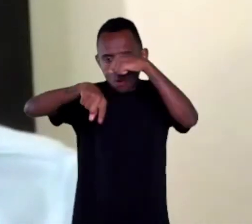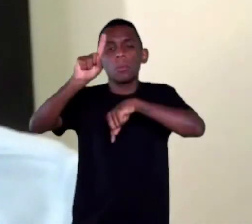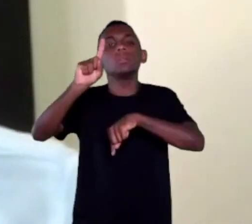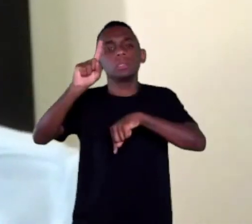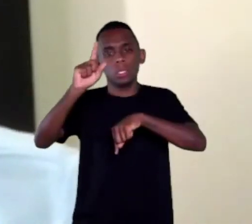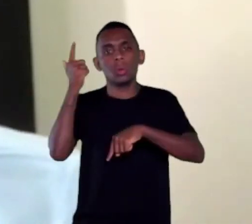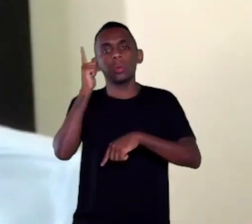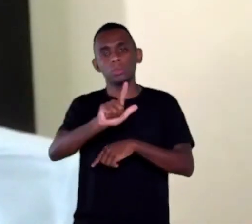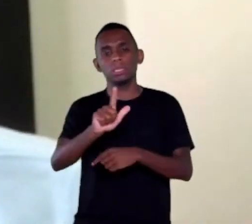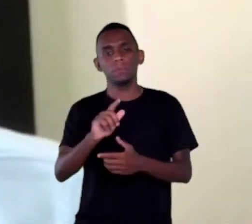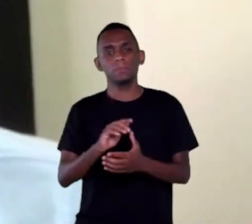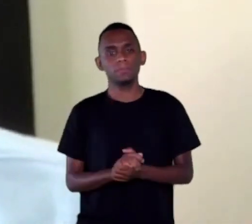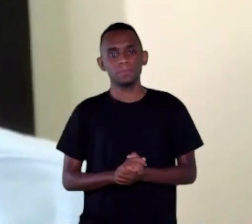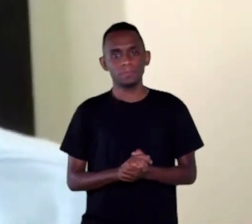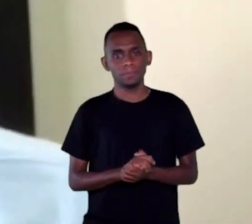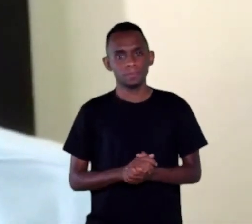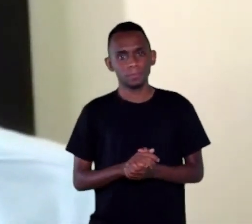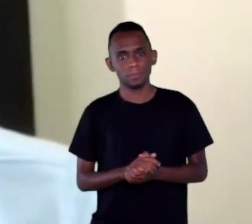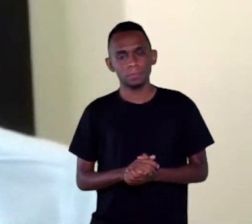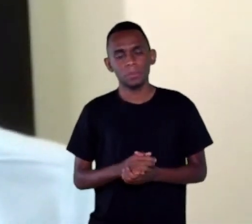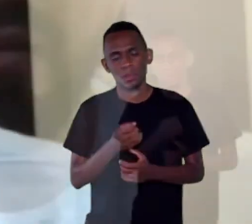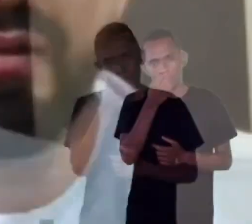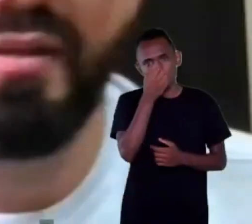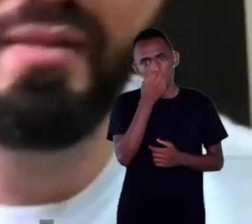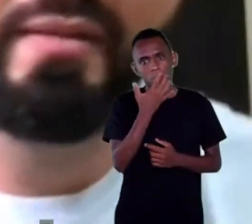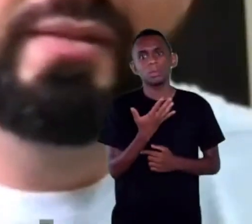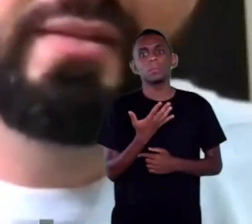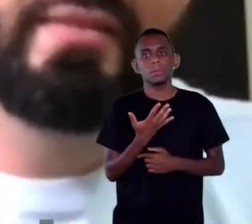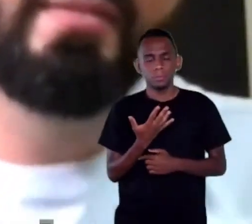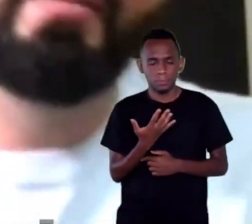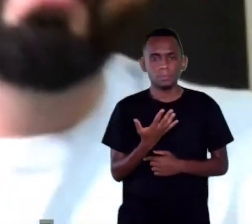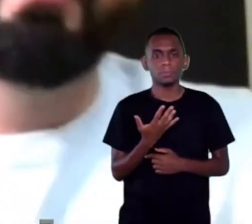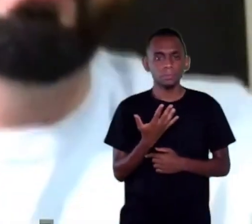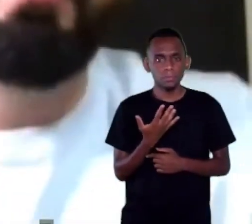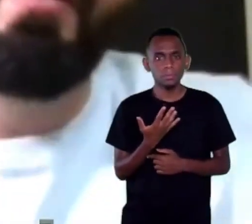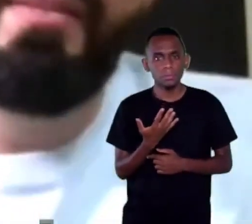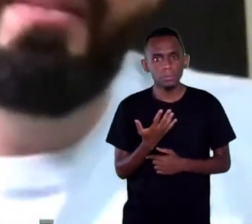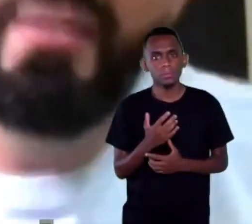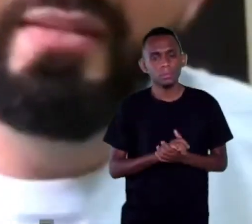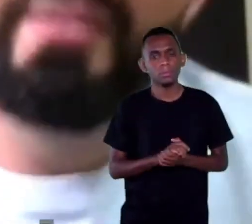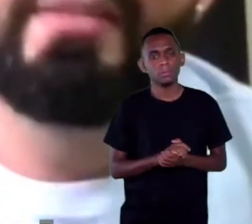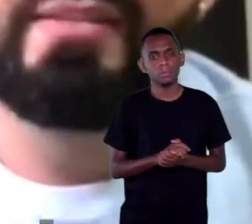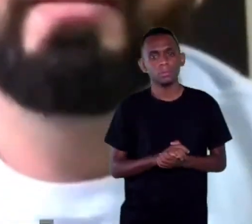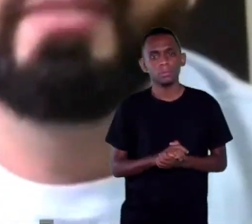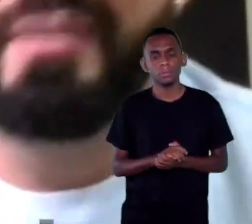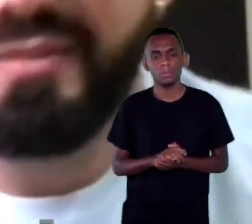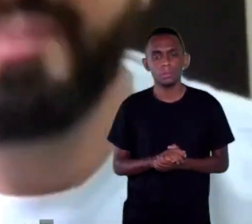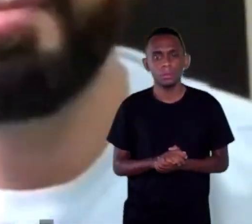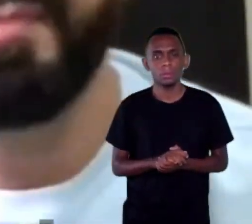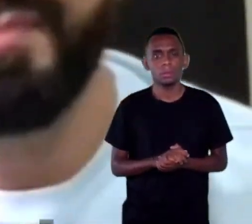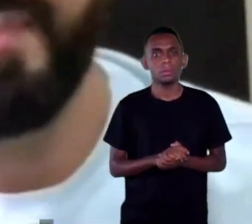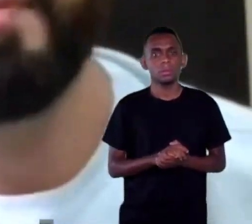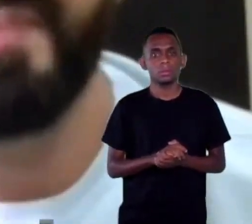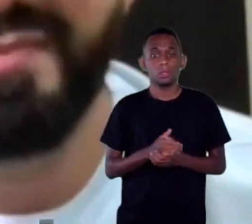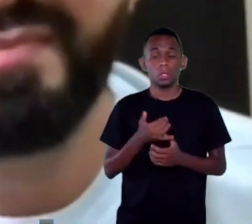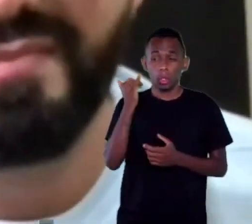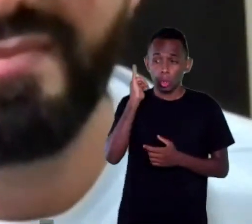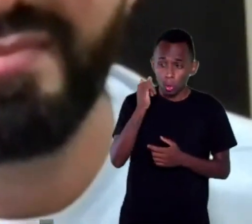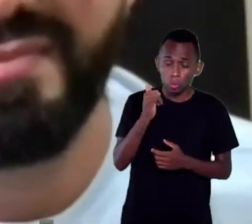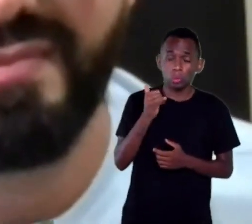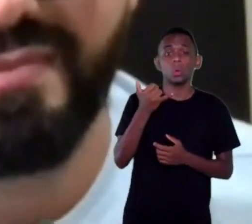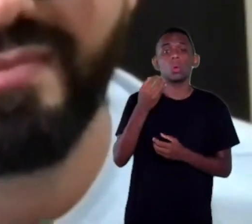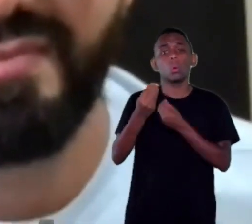superei. Que bom que você superou e levou adiante, né? Contou a forma de superar, de passar por isso,